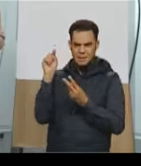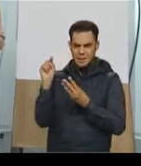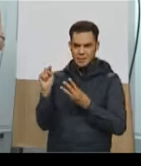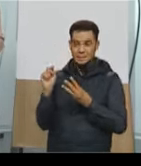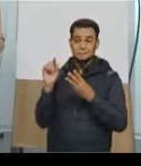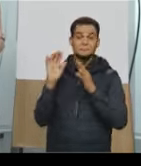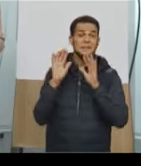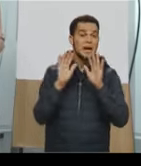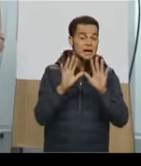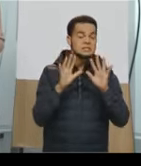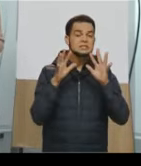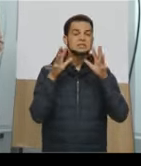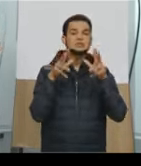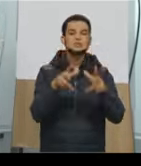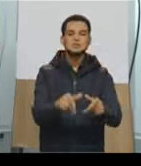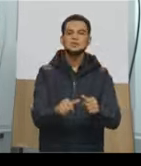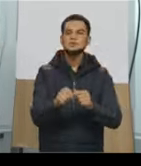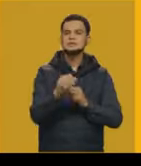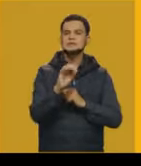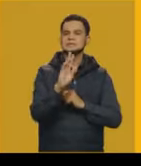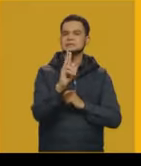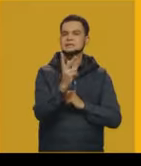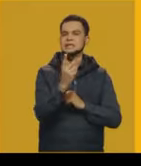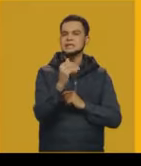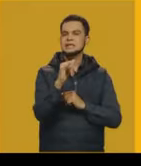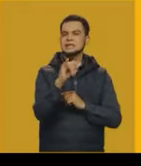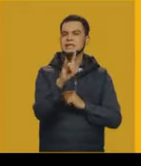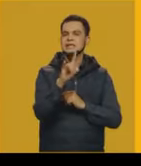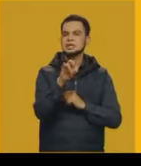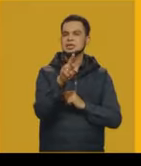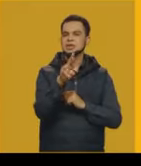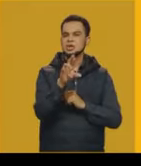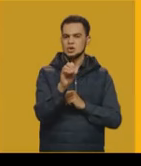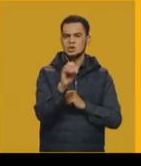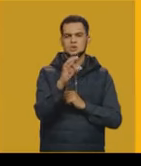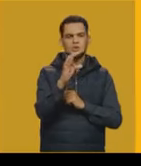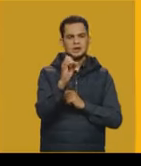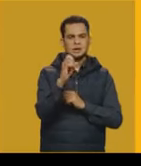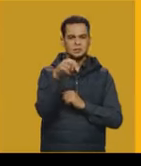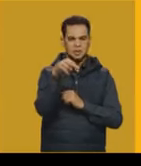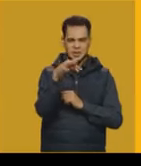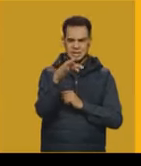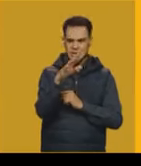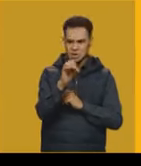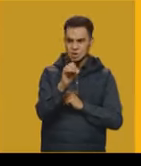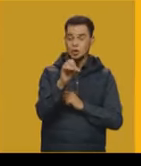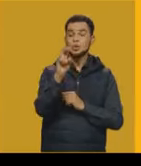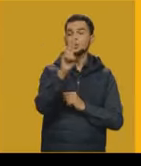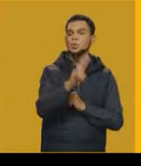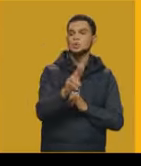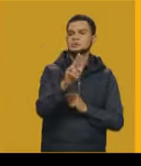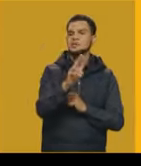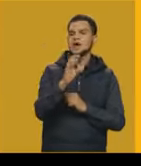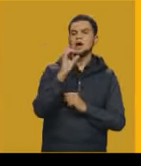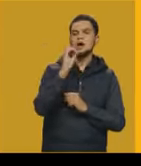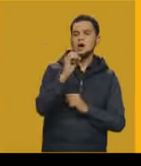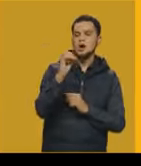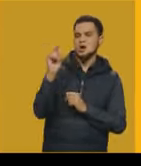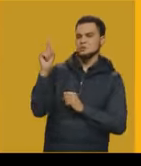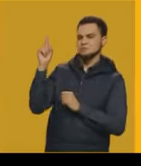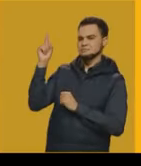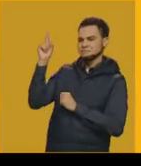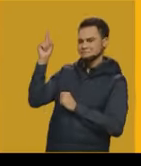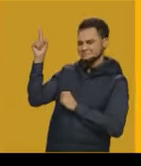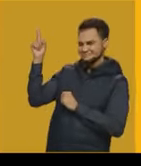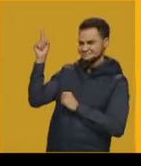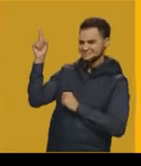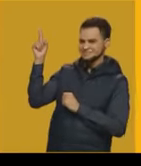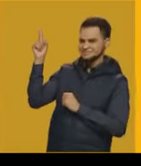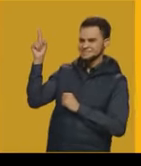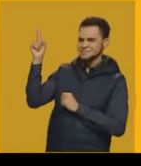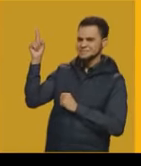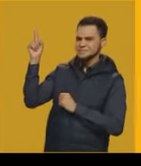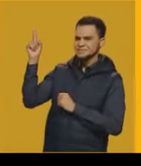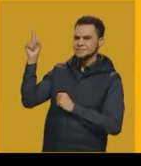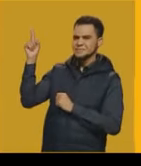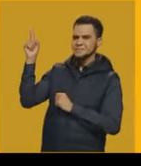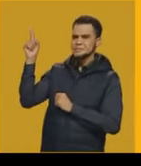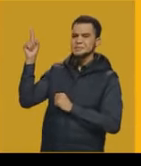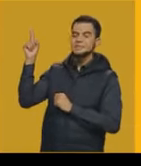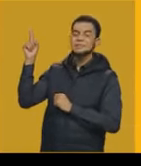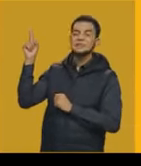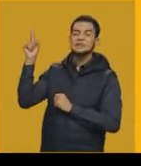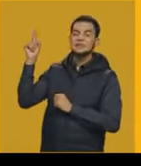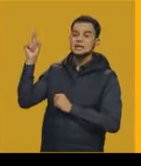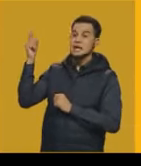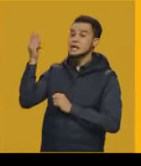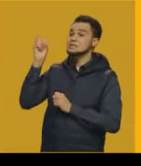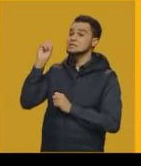hidrocarbonetos. Logo, nós usamos a terminação O. Se estivermos falando, por exemplo, de álcool, fenol, então a